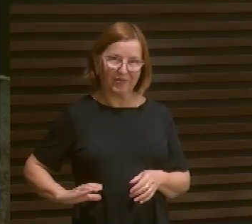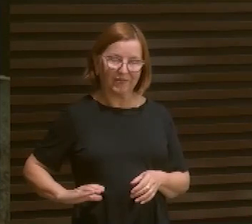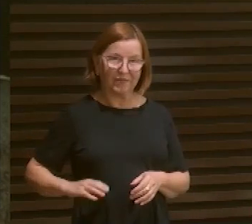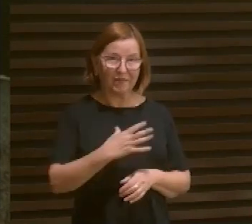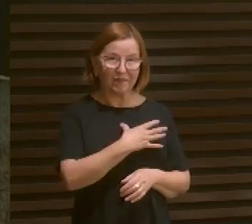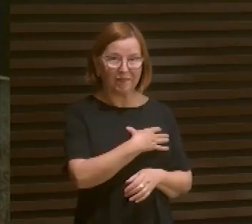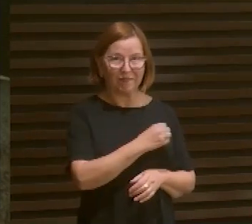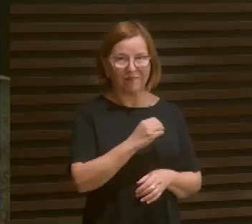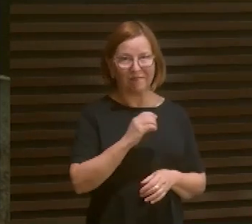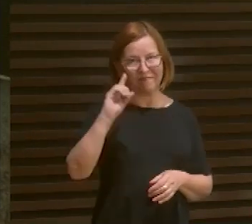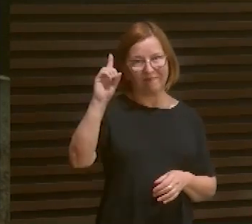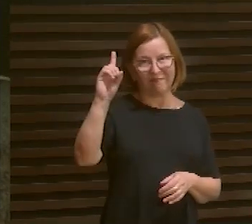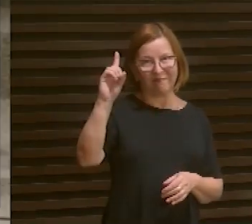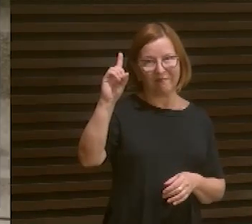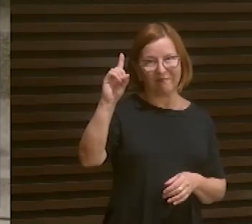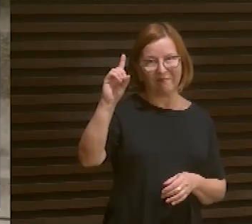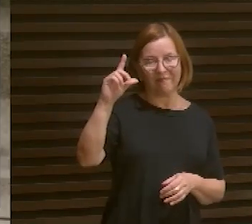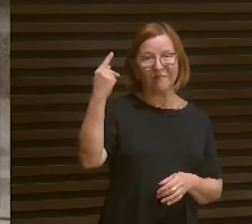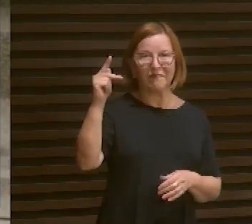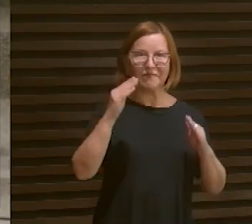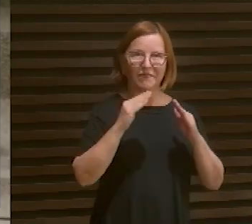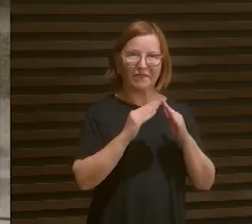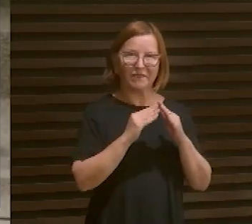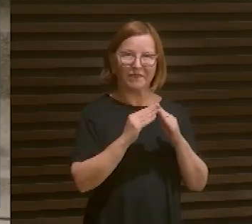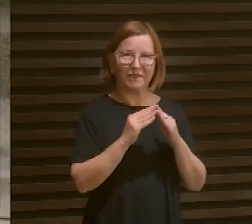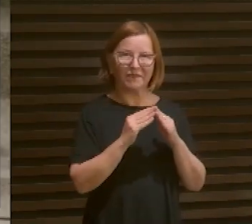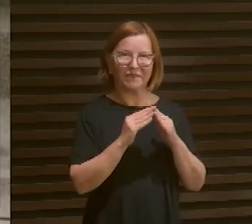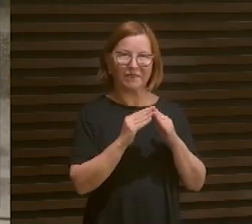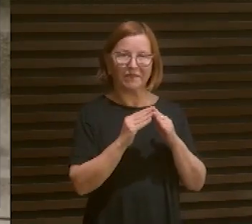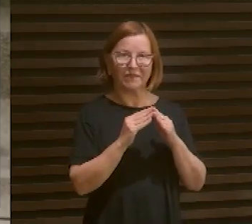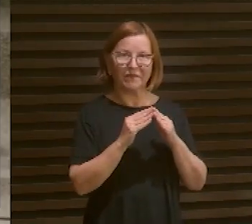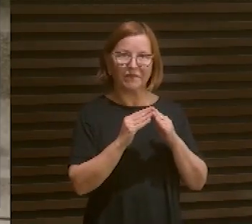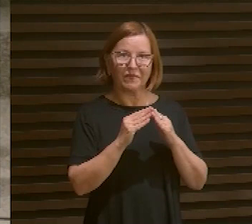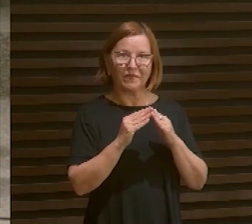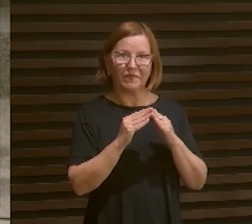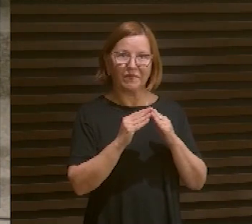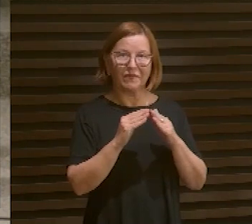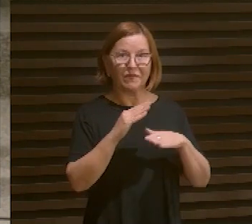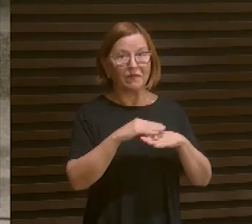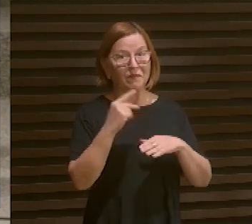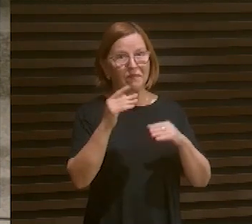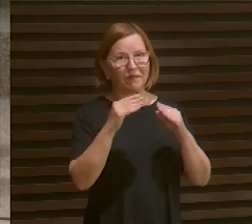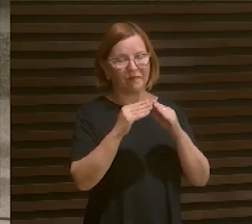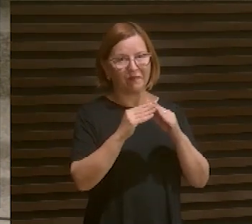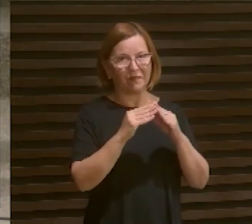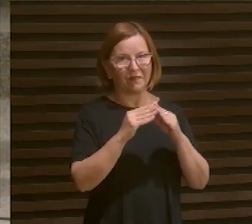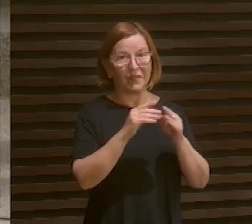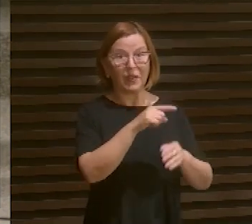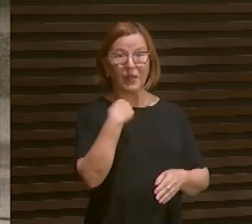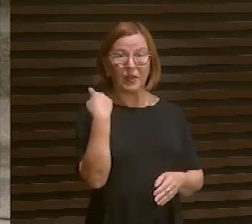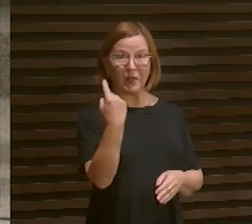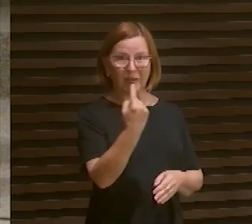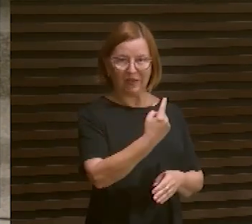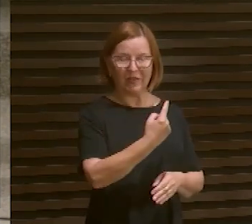como filho, em sua casa ou sobre sua casa, a qual somos